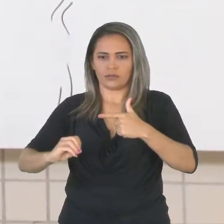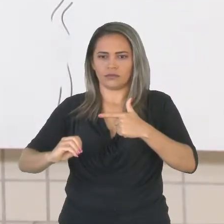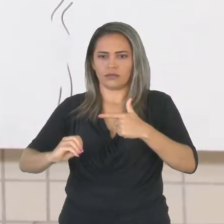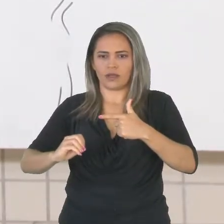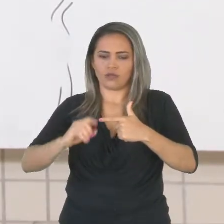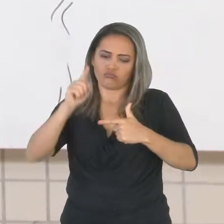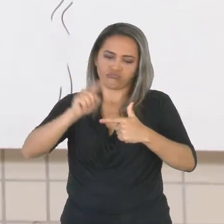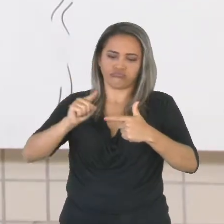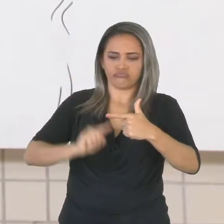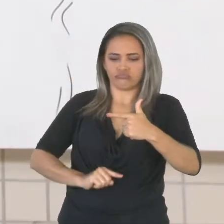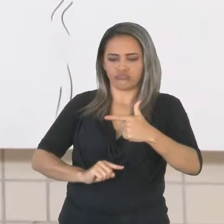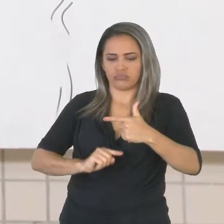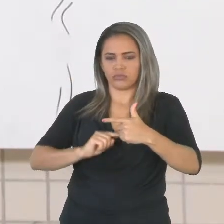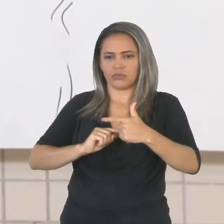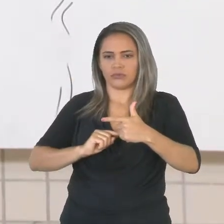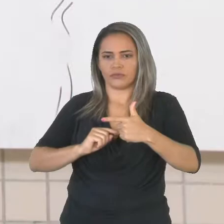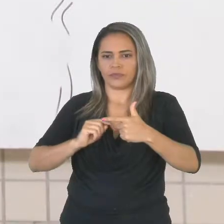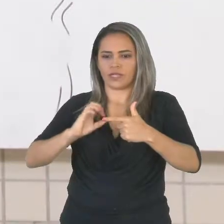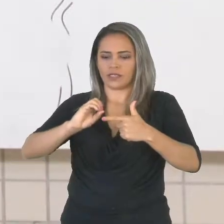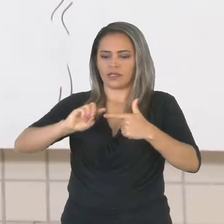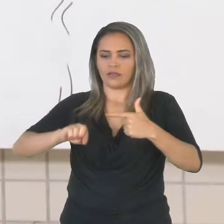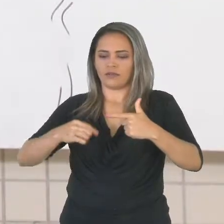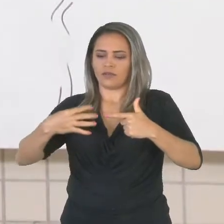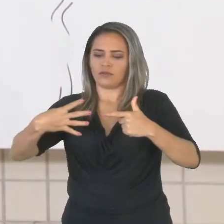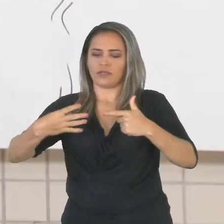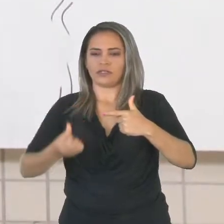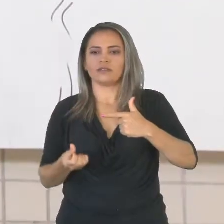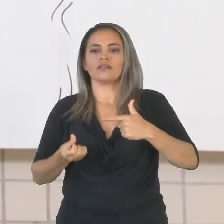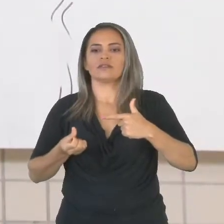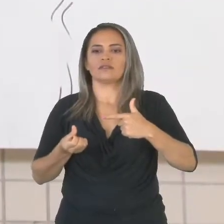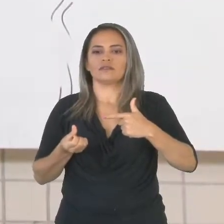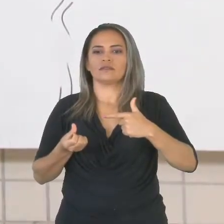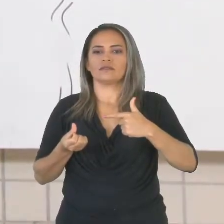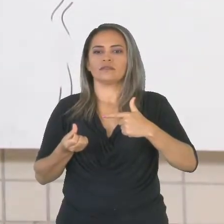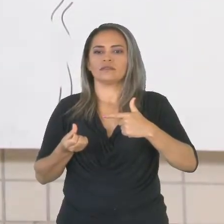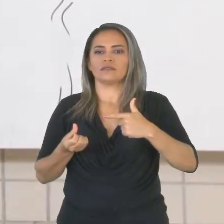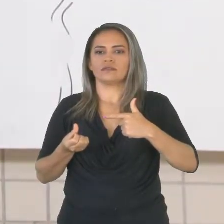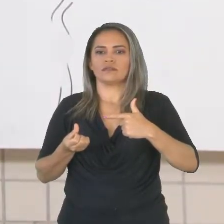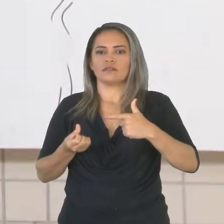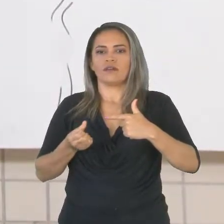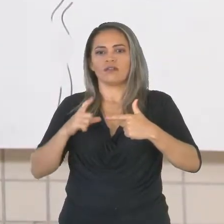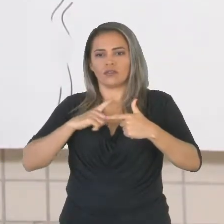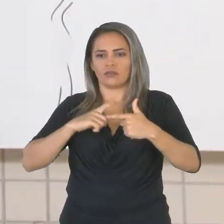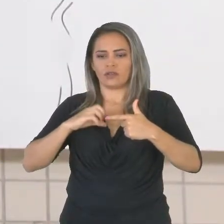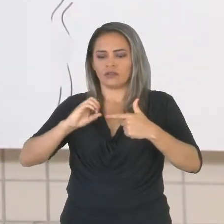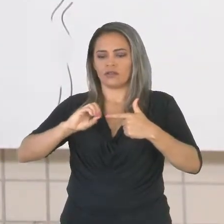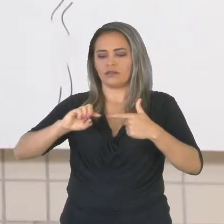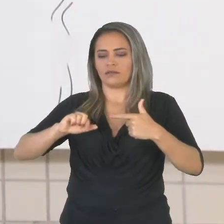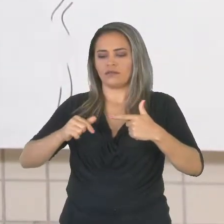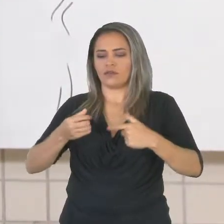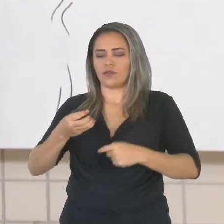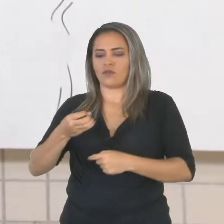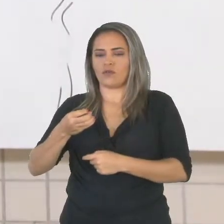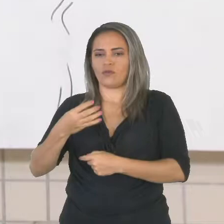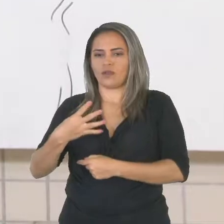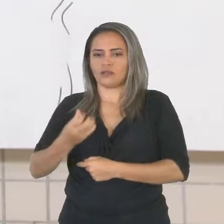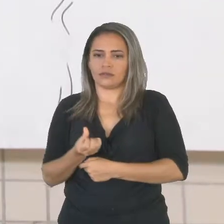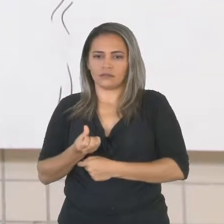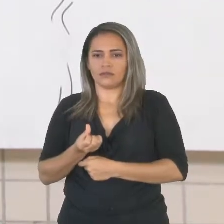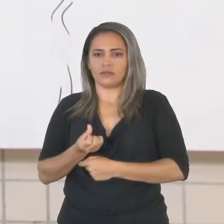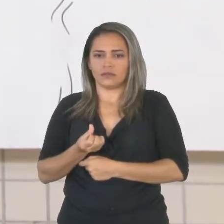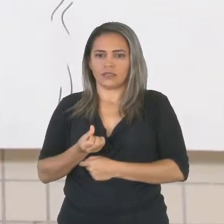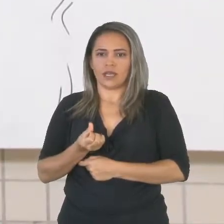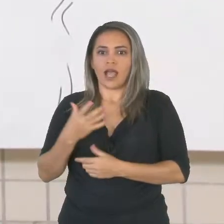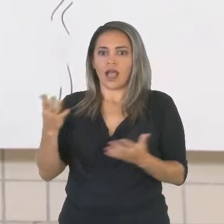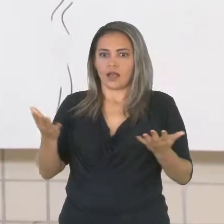Cancela, dá 46 centésimos, ok? Então aqui eu tenho 46 centésimos. Quando eu